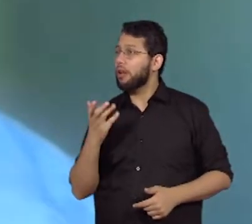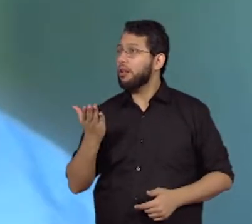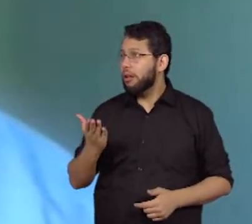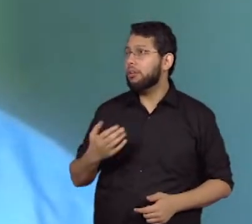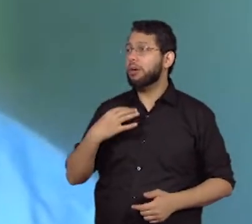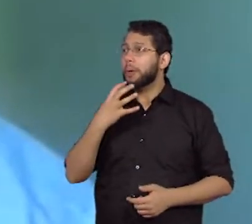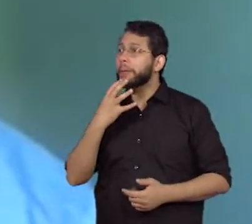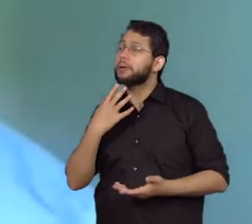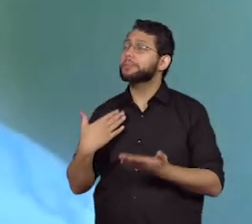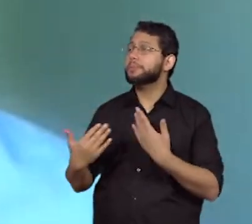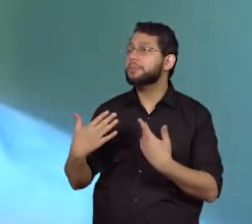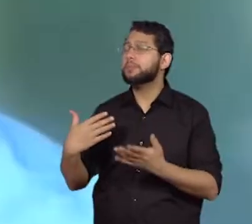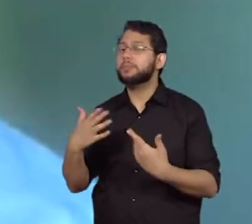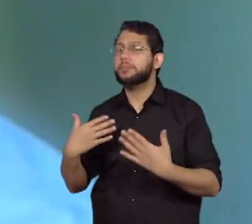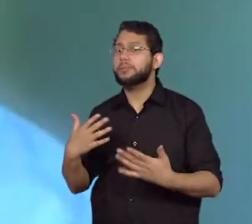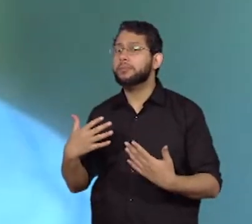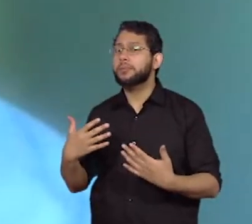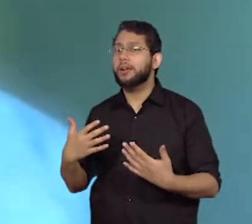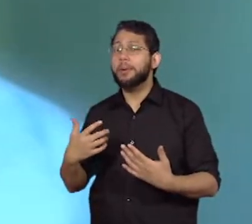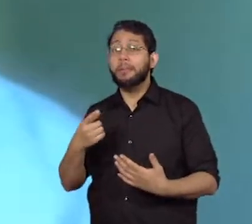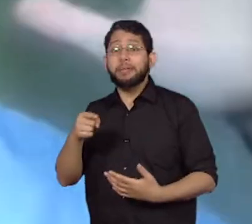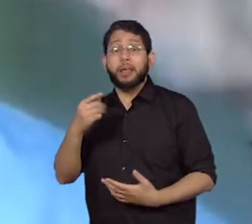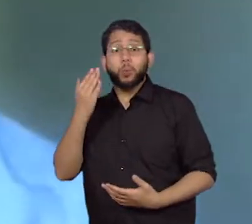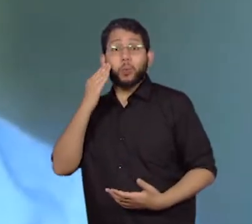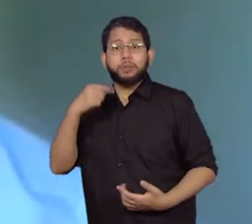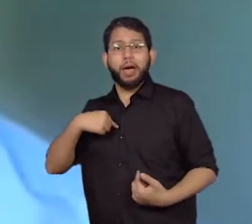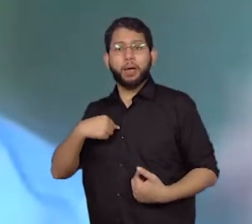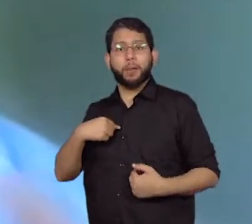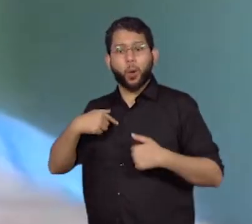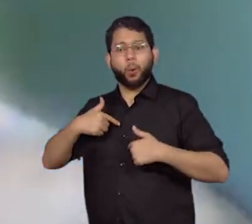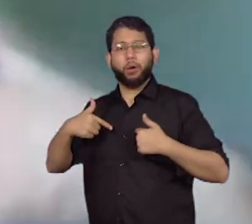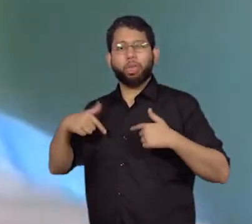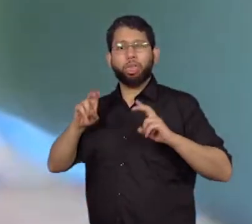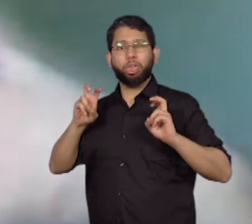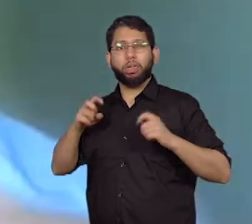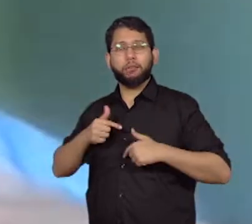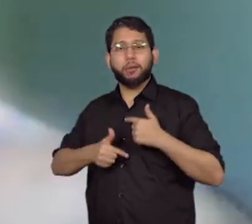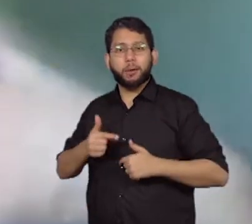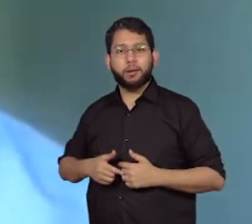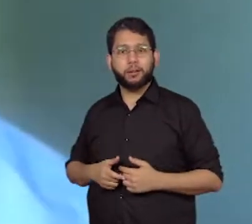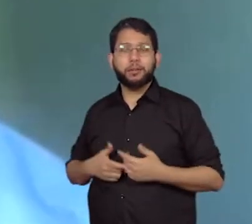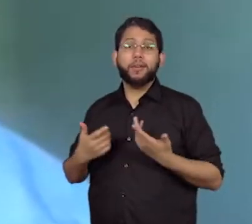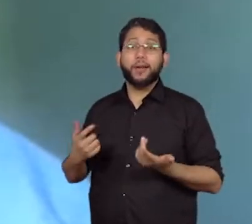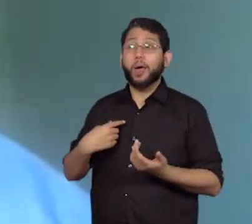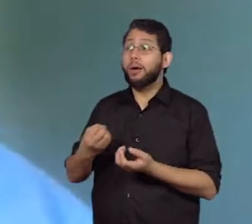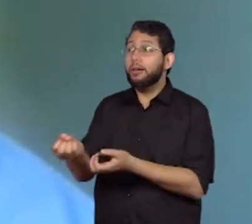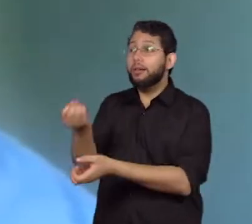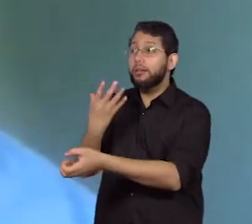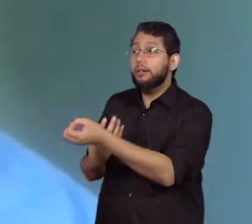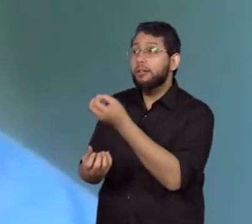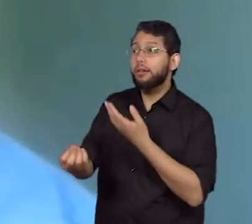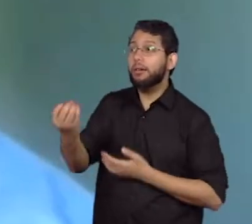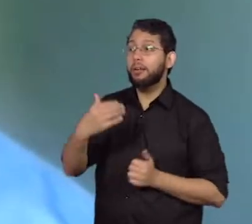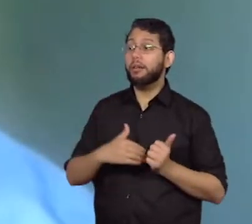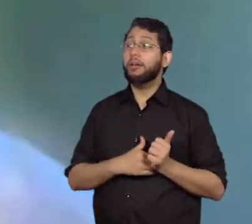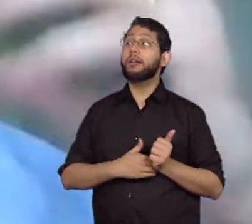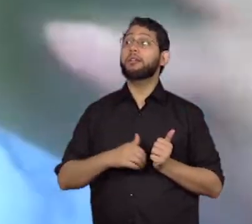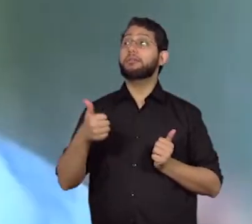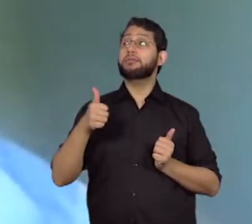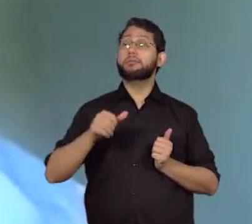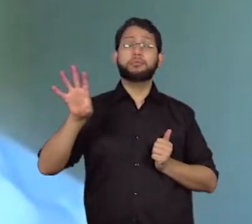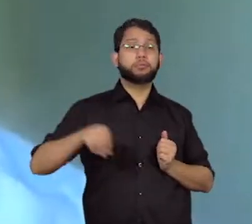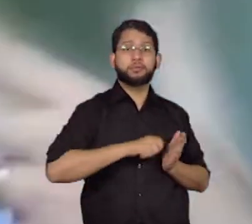em vários casamentos, e a gente estava muito furo, né? Eu vi a internet crescendo e tinha aquela pulga atrás da orelha assim, eu acho que a internet vai ser um